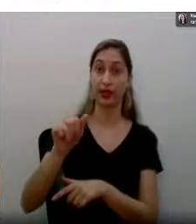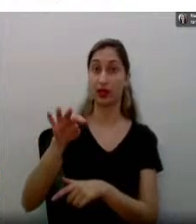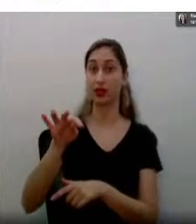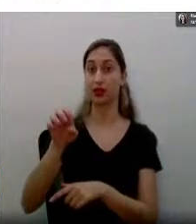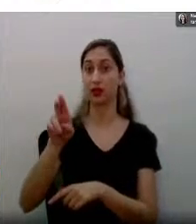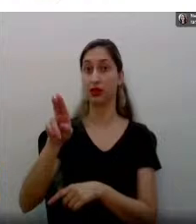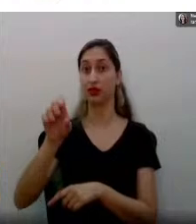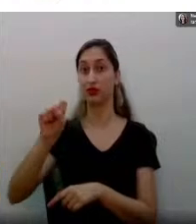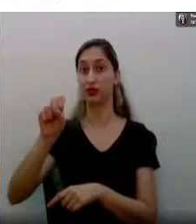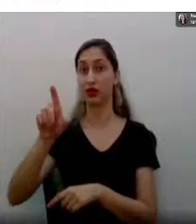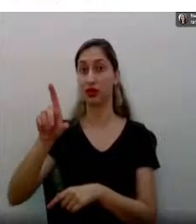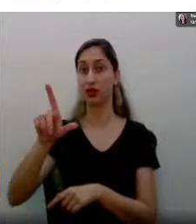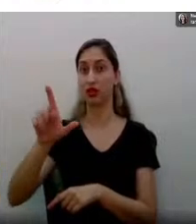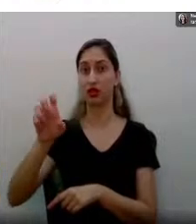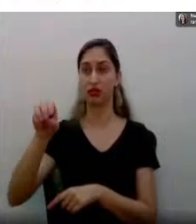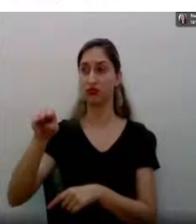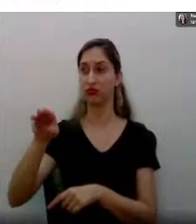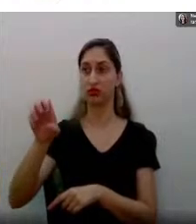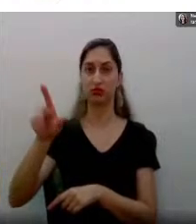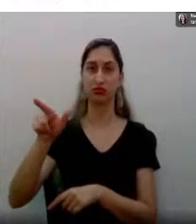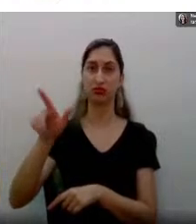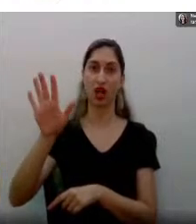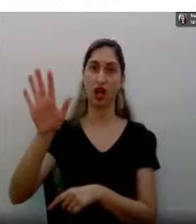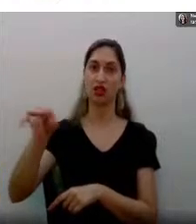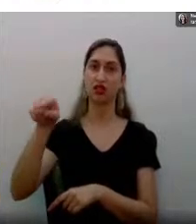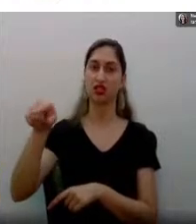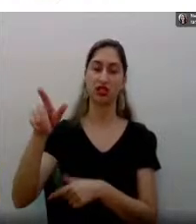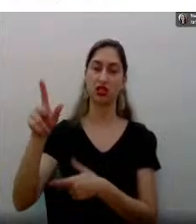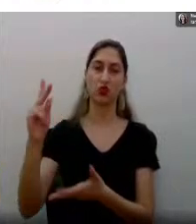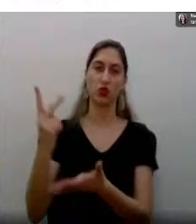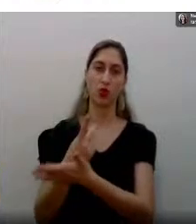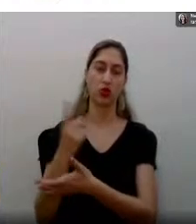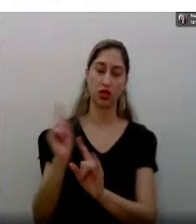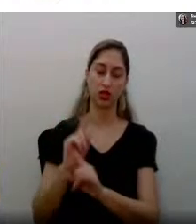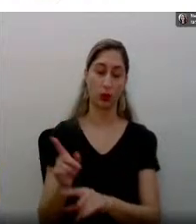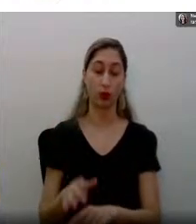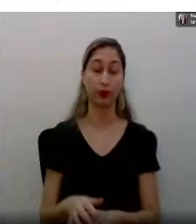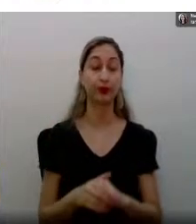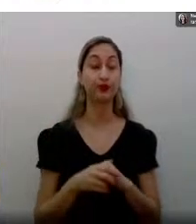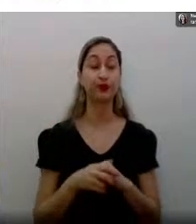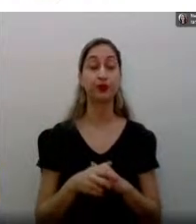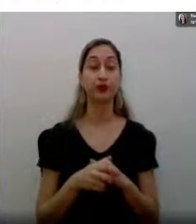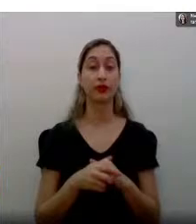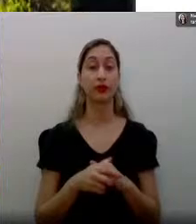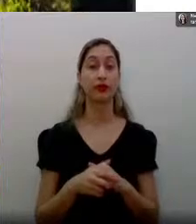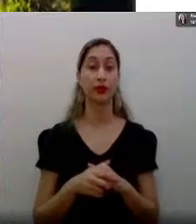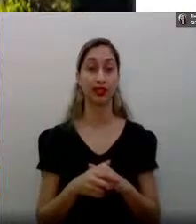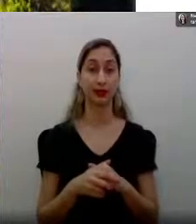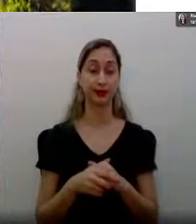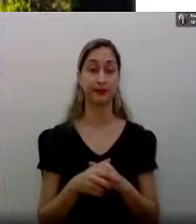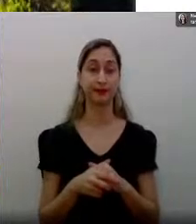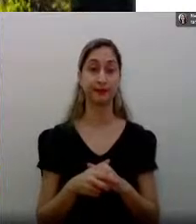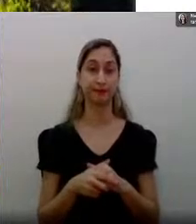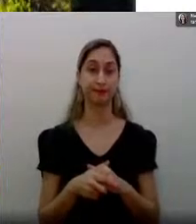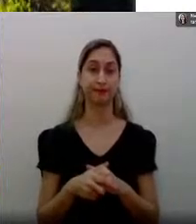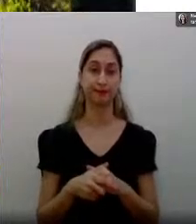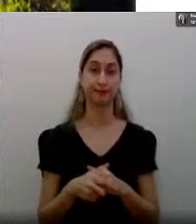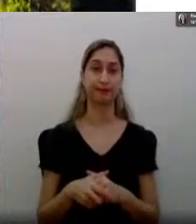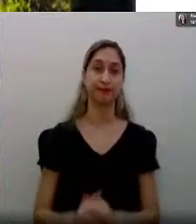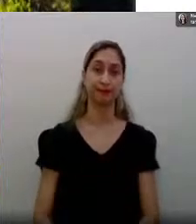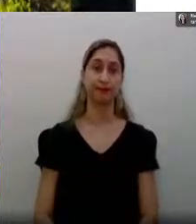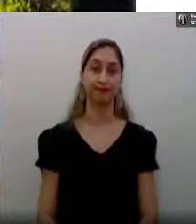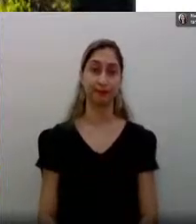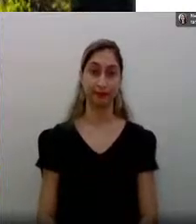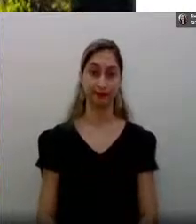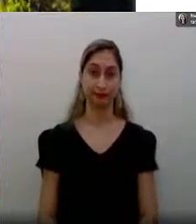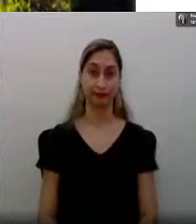só que não sei se sabem mas onde é que fica esse esse é e esse